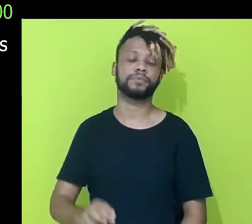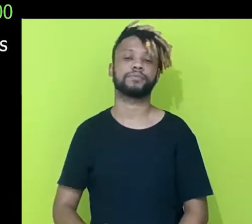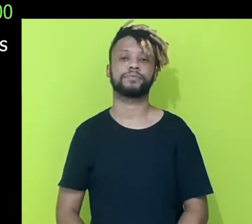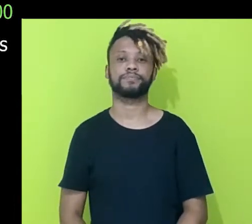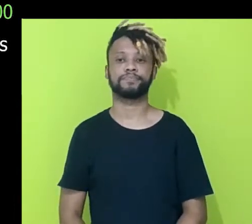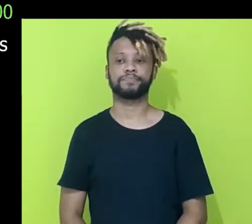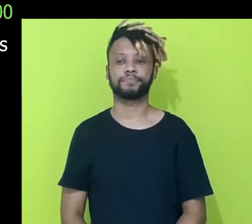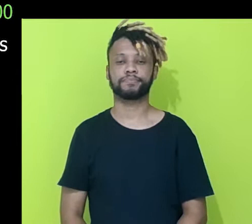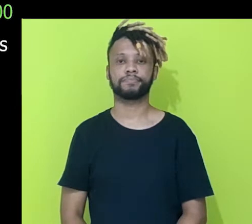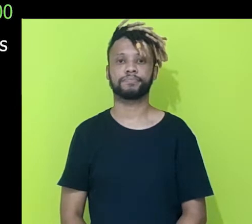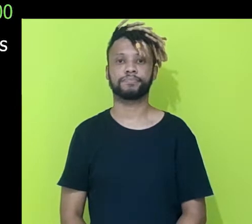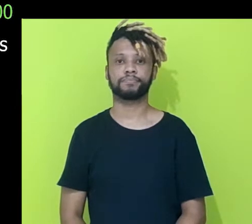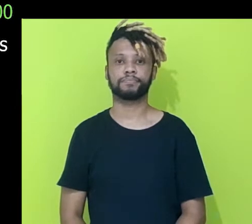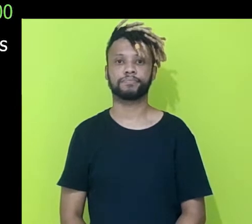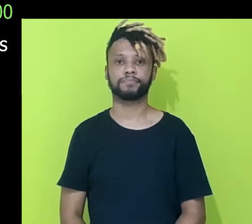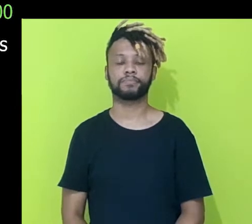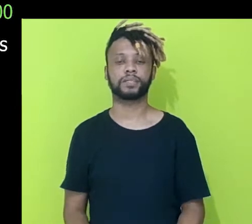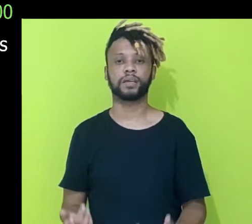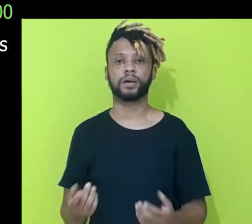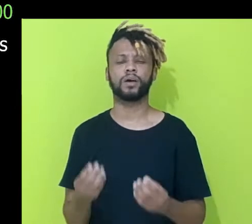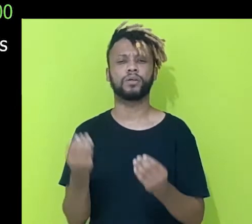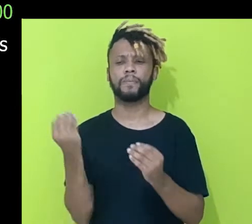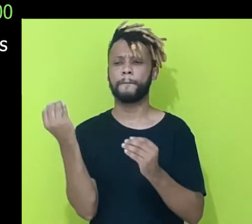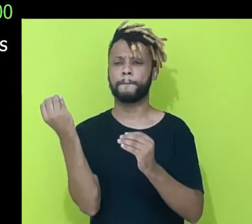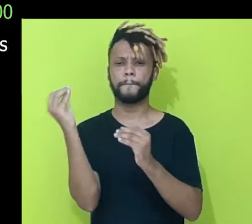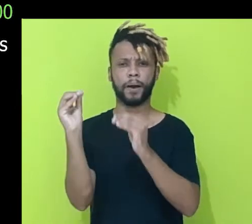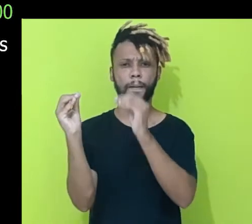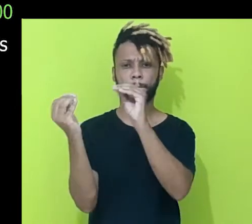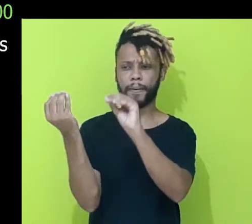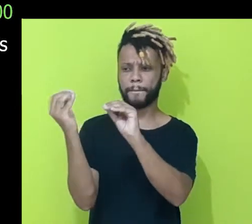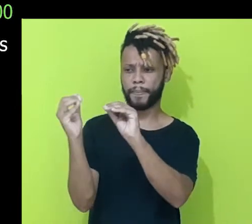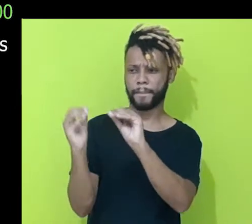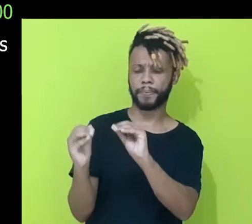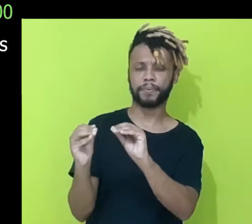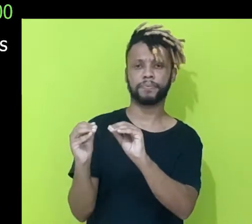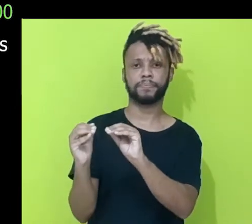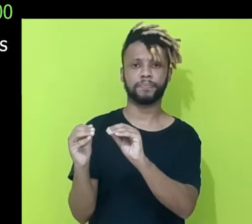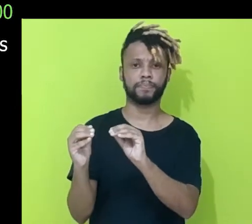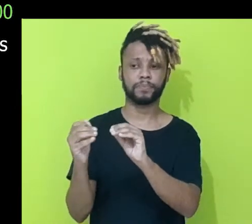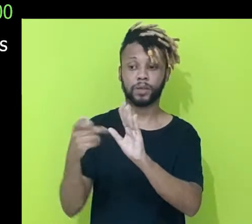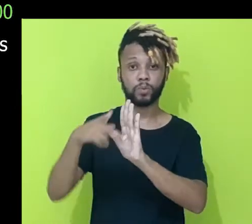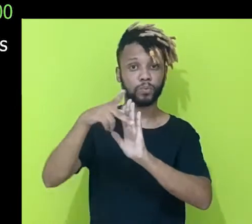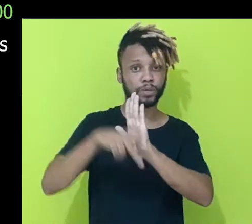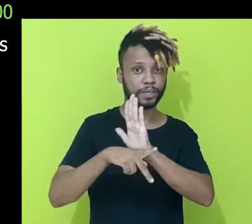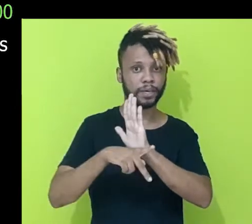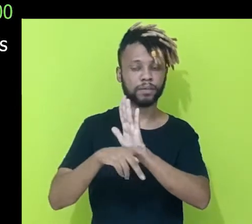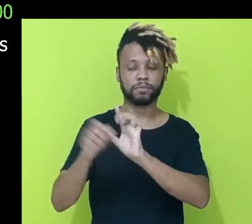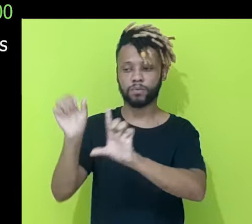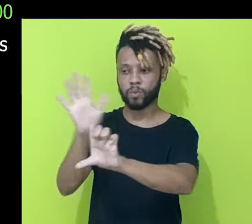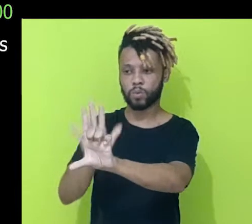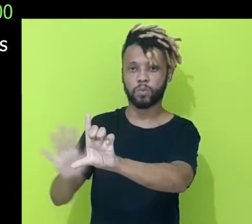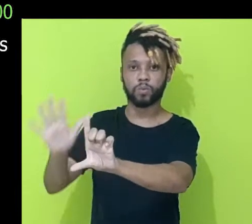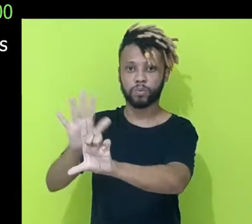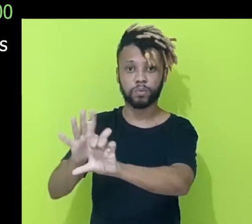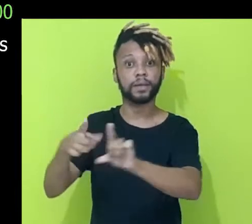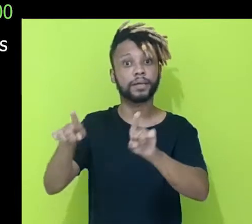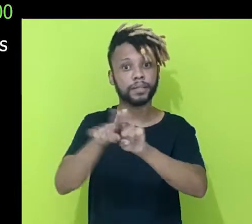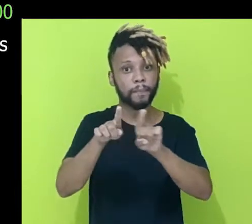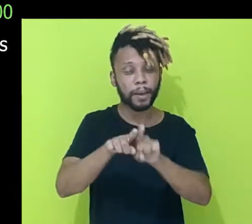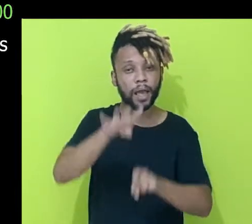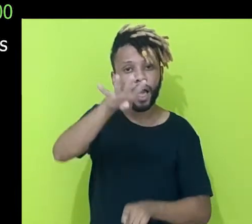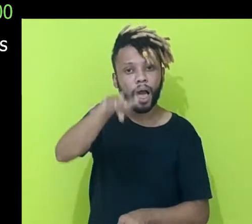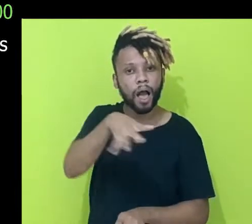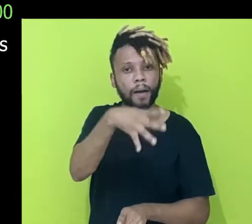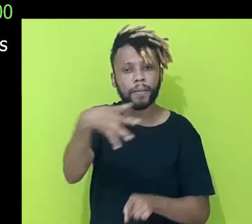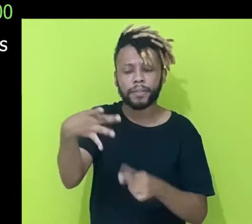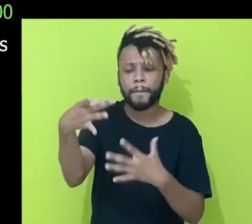Todo o preenchimento do projeto é realizado pelo sistema, inclusive a planilha que você insere item a